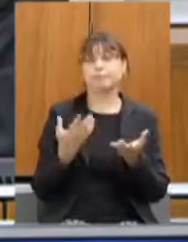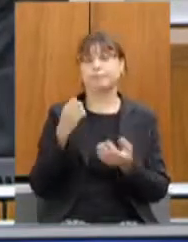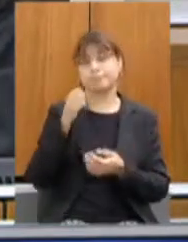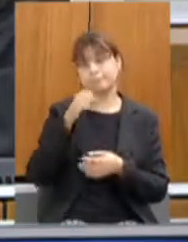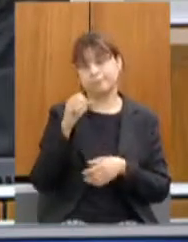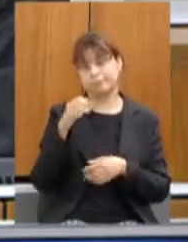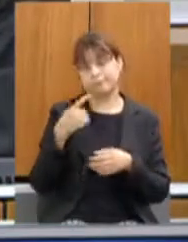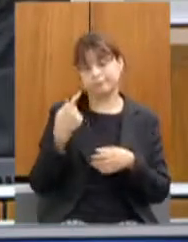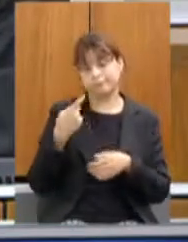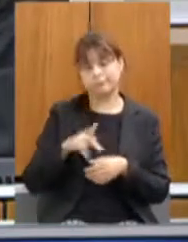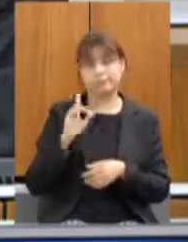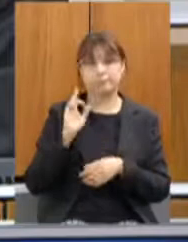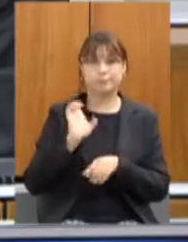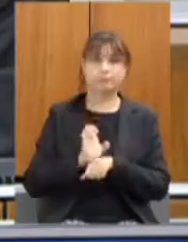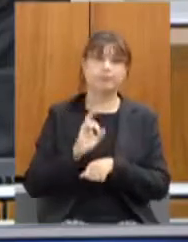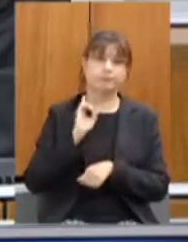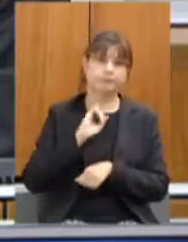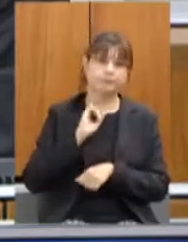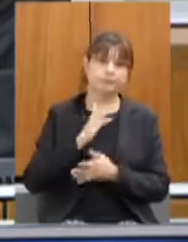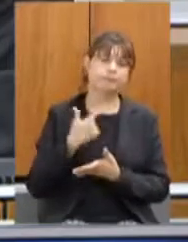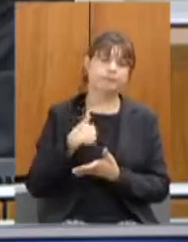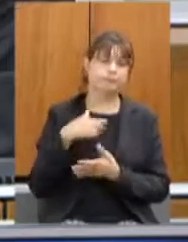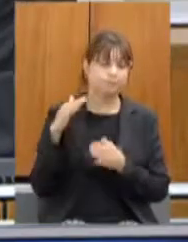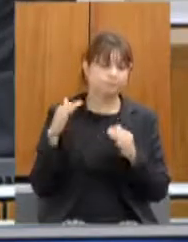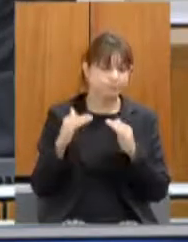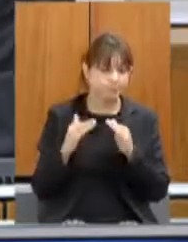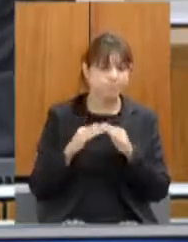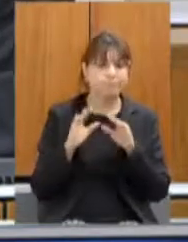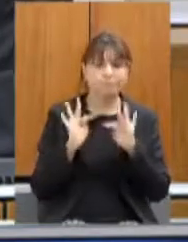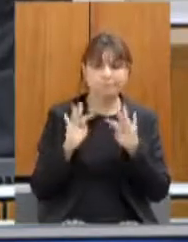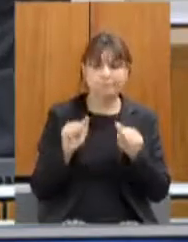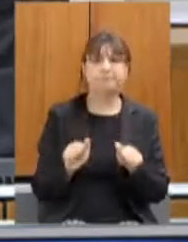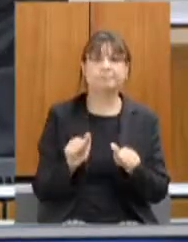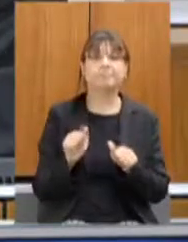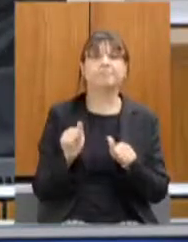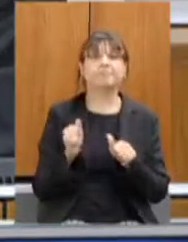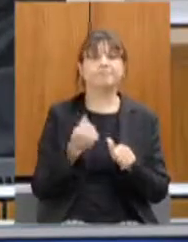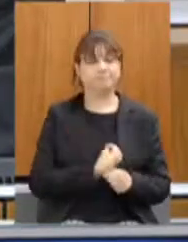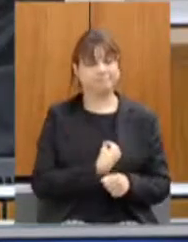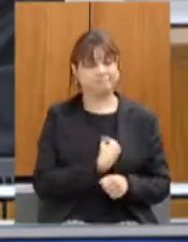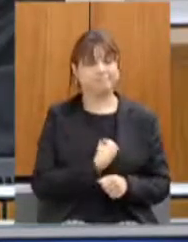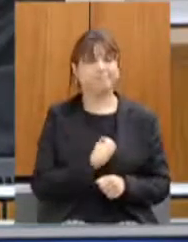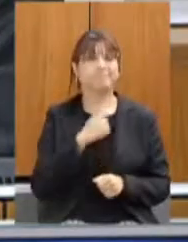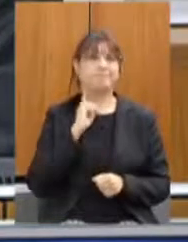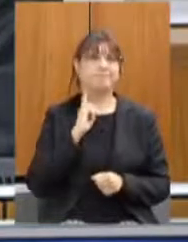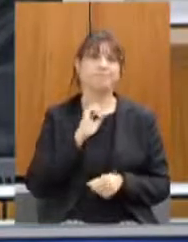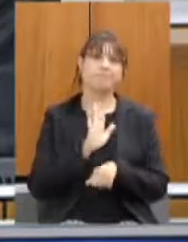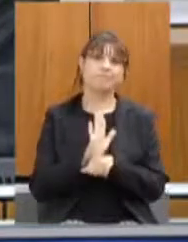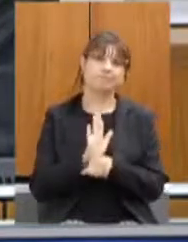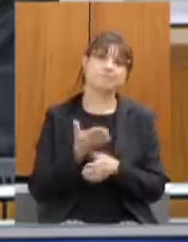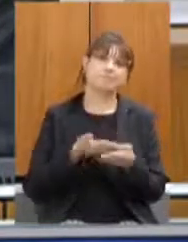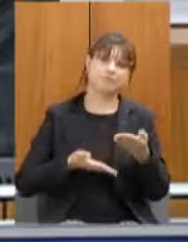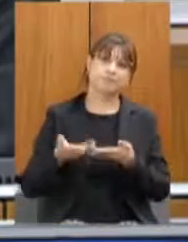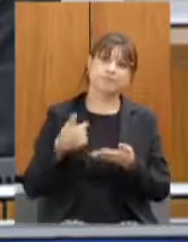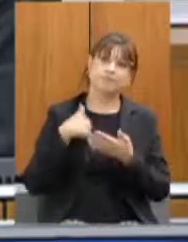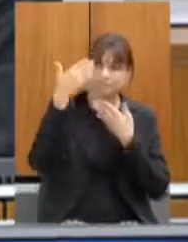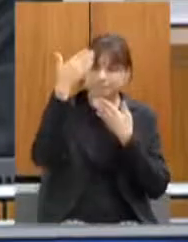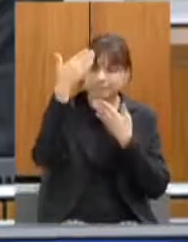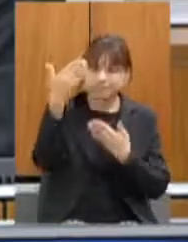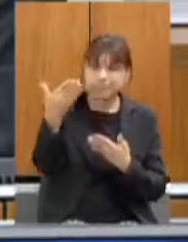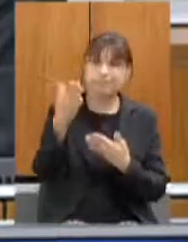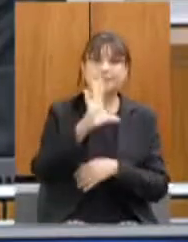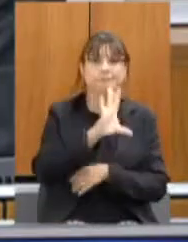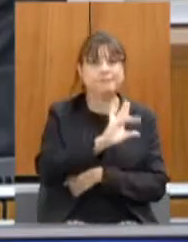pudesse também contribuir e eu não tenho dúvida que os Medeiros contribuíram sapos né eu tenho certeza disso eu queria que agradecer